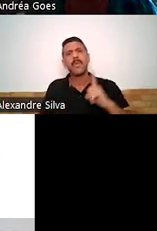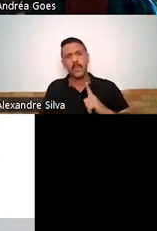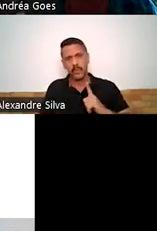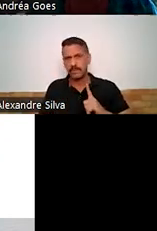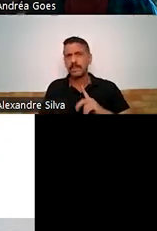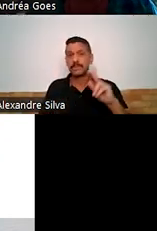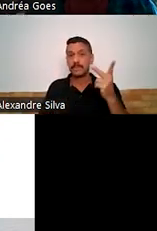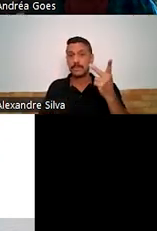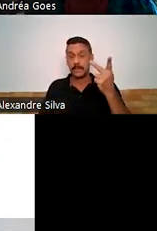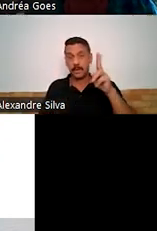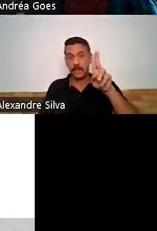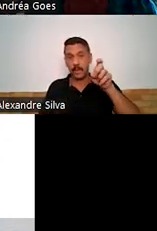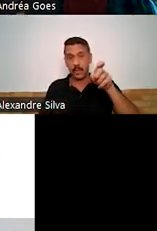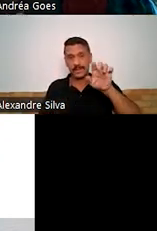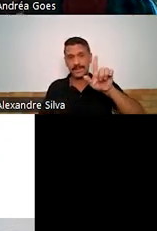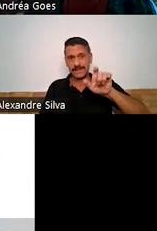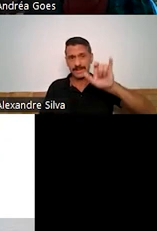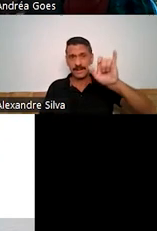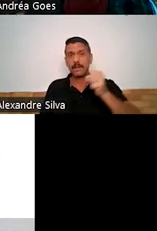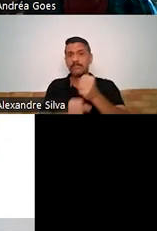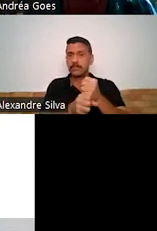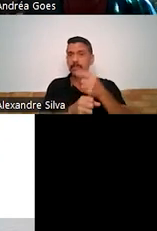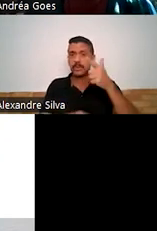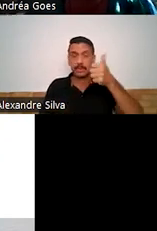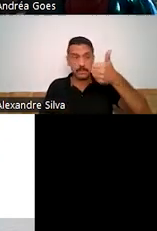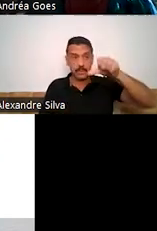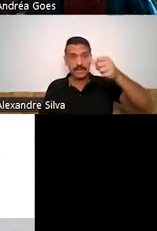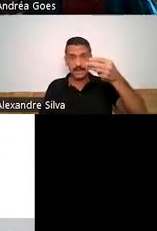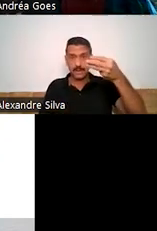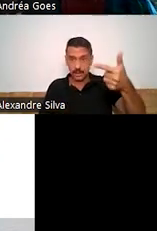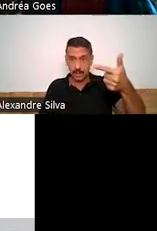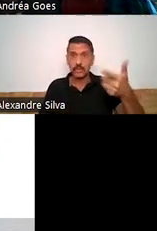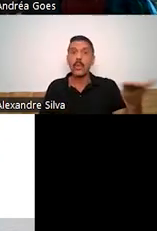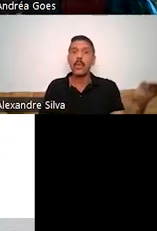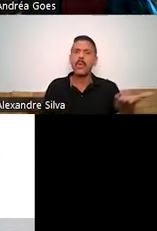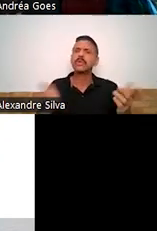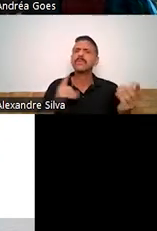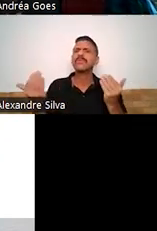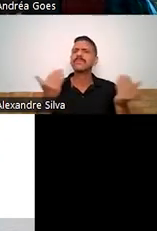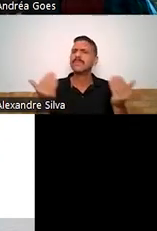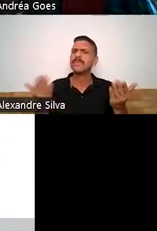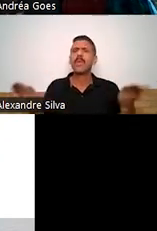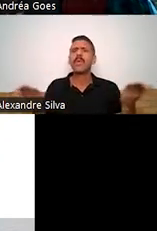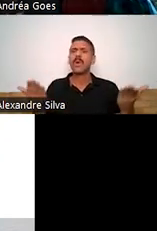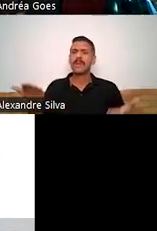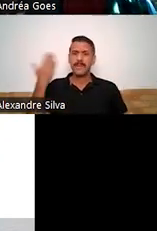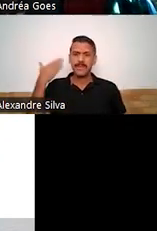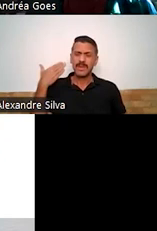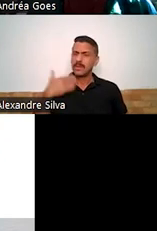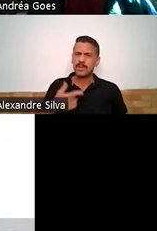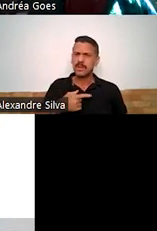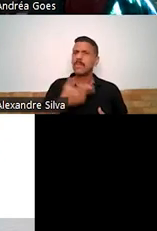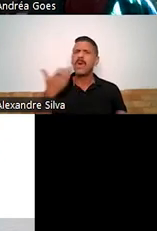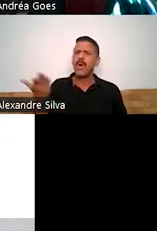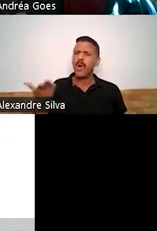World, de 32, e comparar com o que a gente tem na nossa sociedade de hoje em dia. O que não é tão absurdo